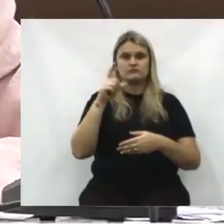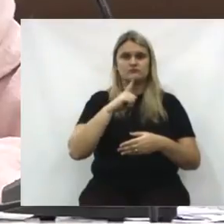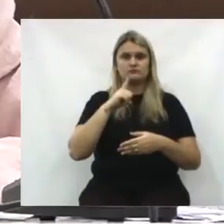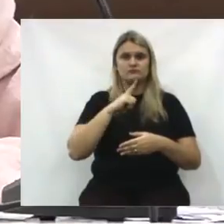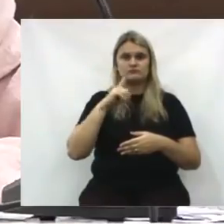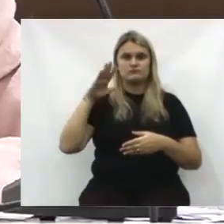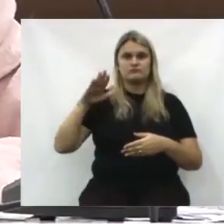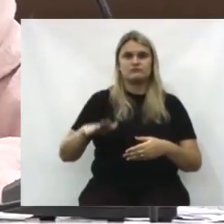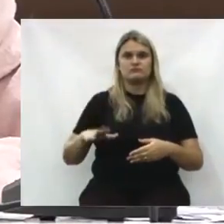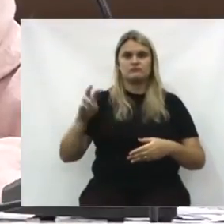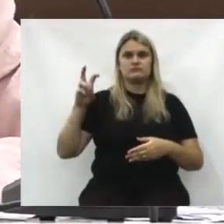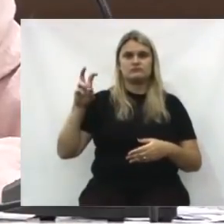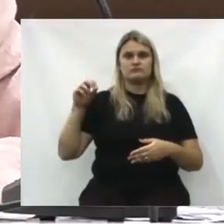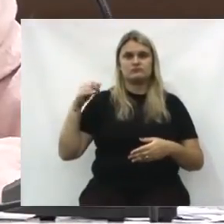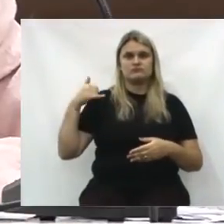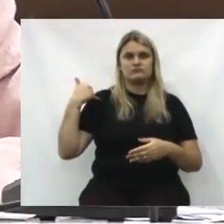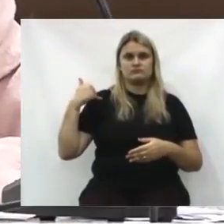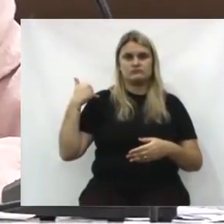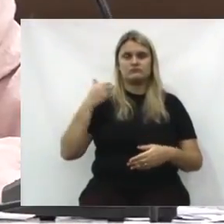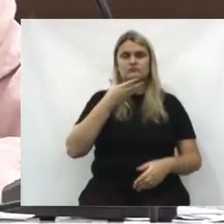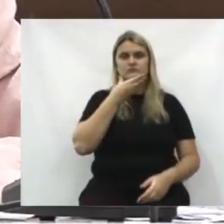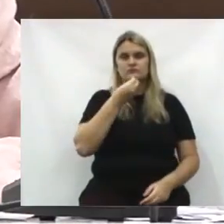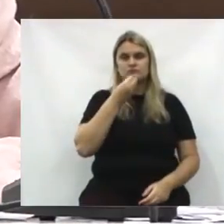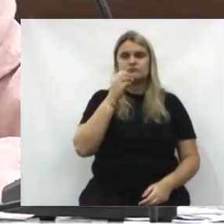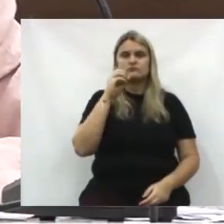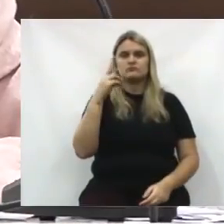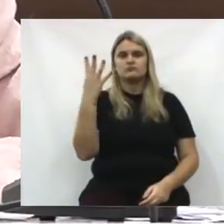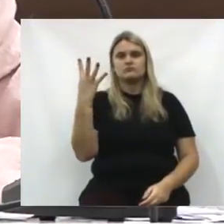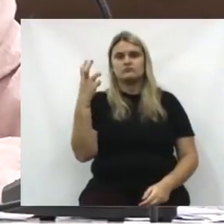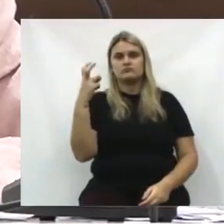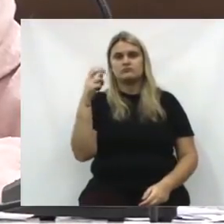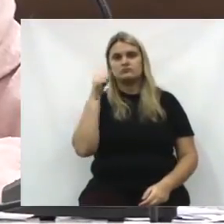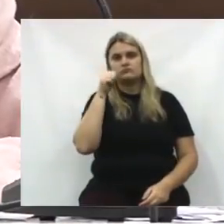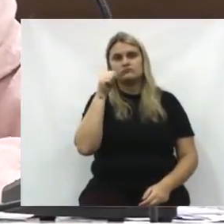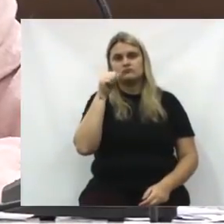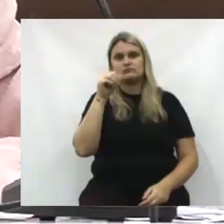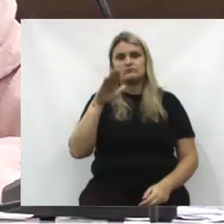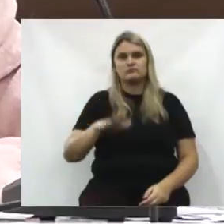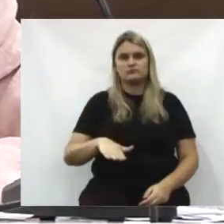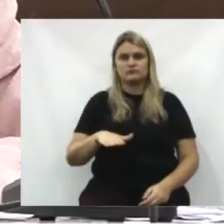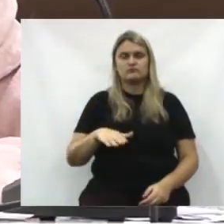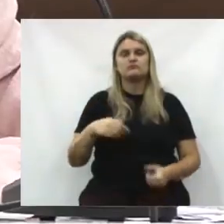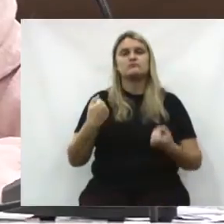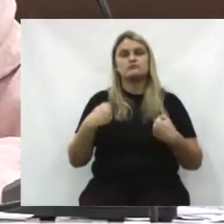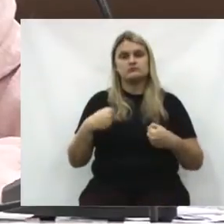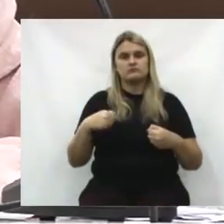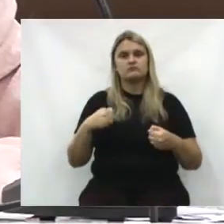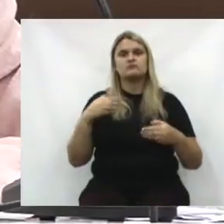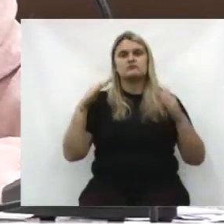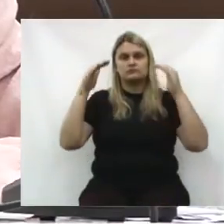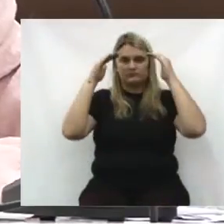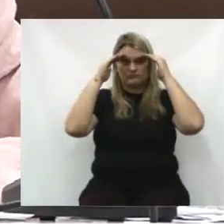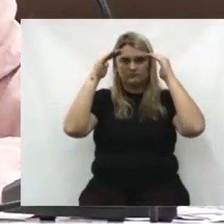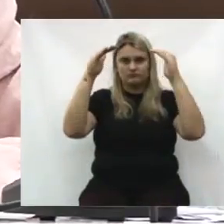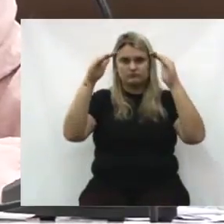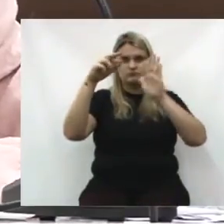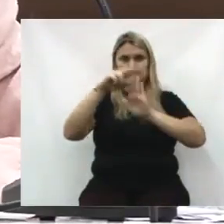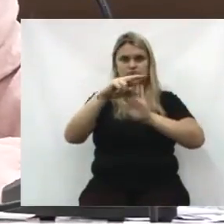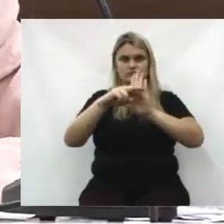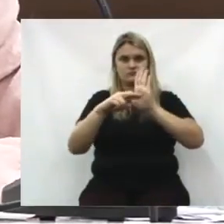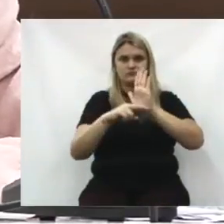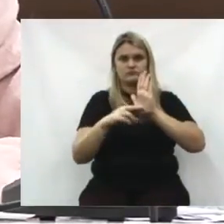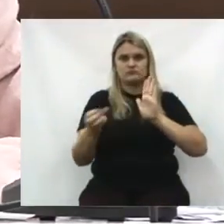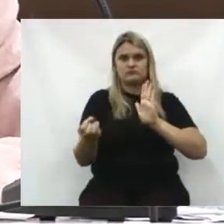sistema. Aqueles que têm menos de 50 anos, homens, ou 45 anos, mulheres,